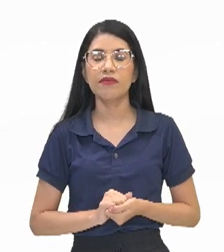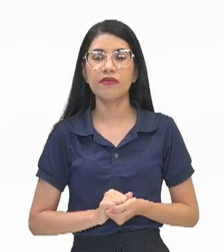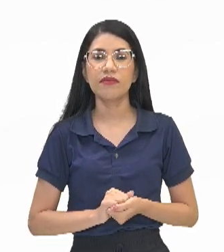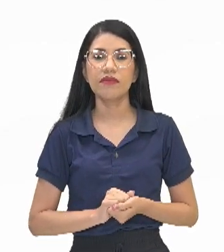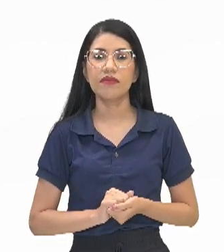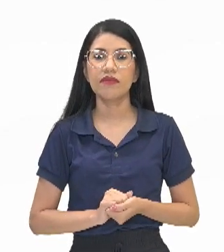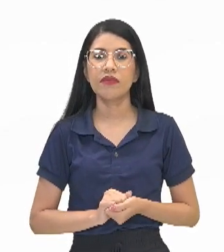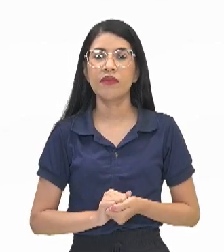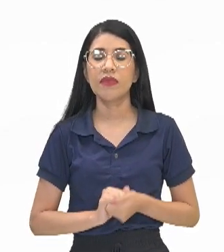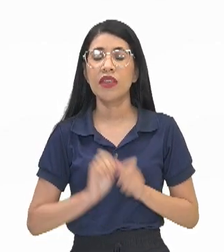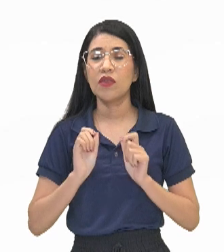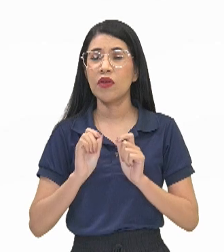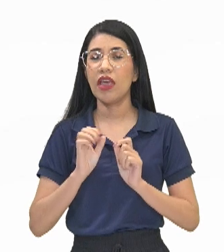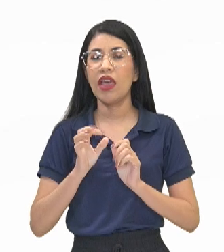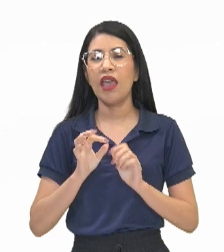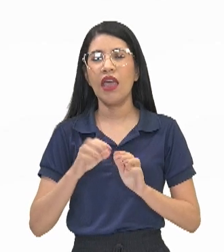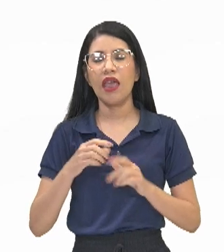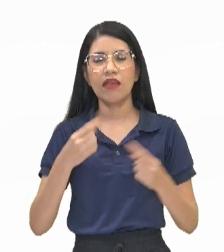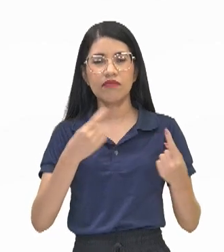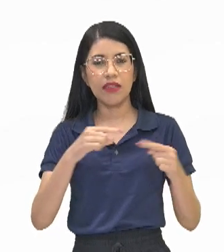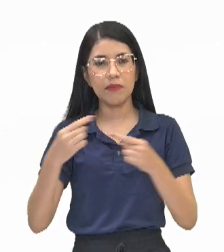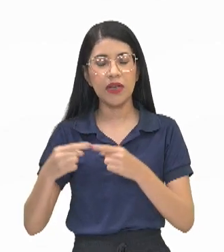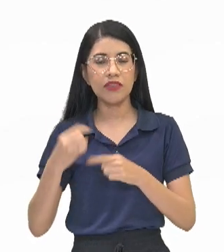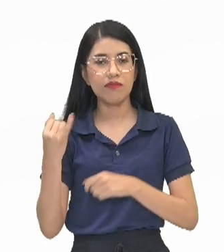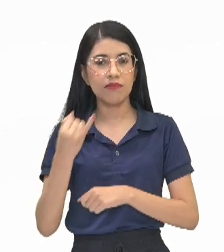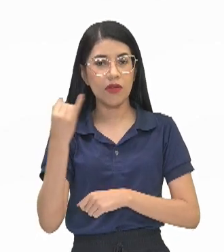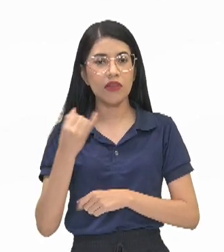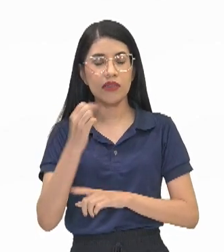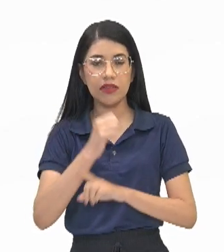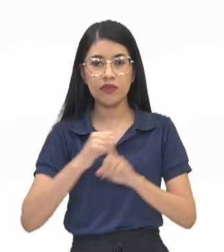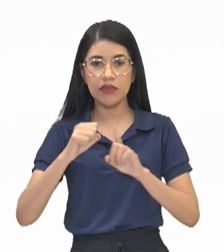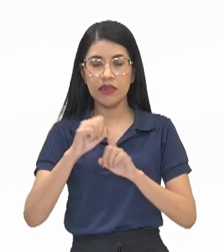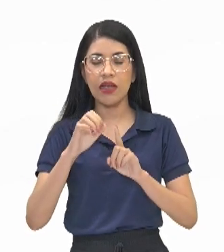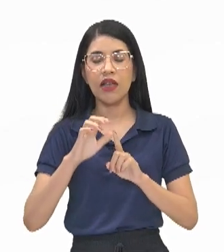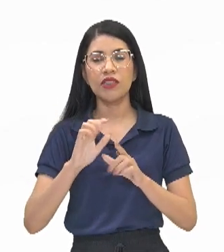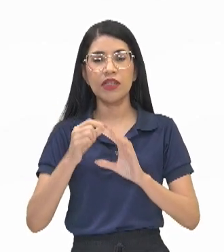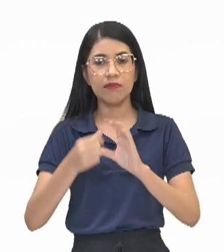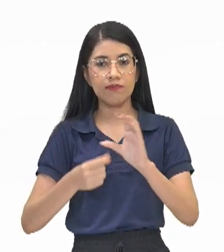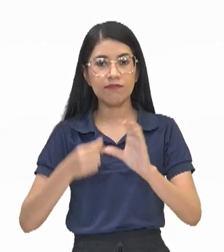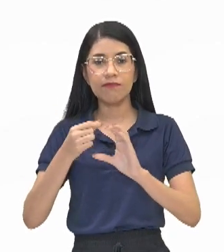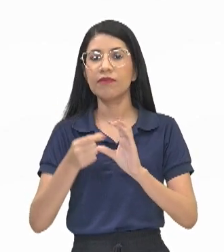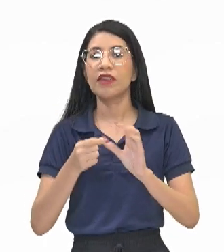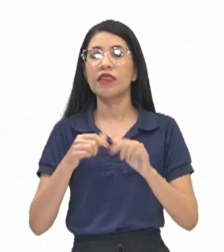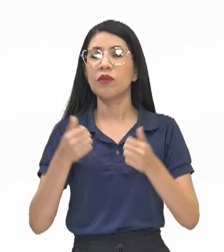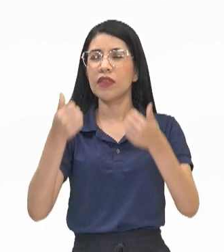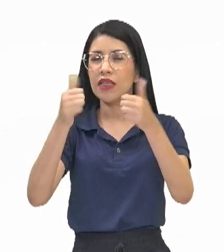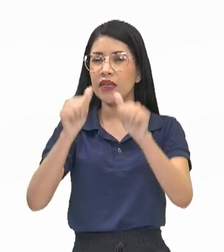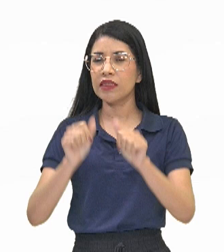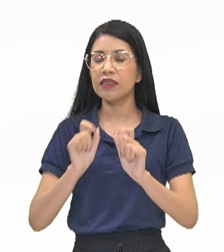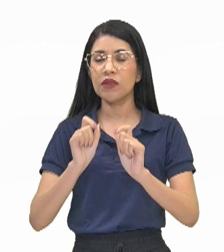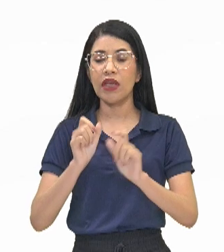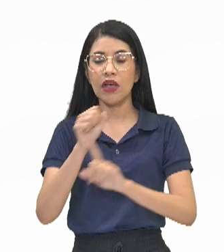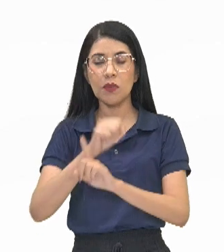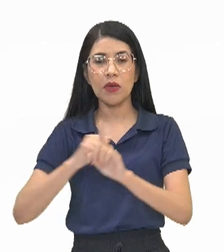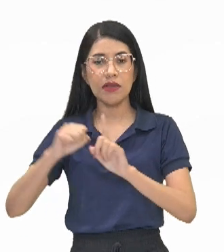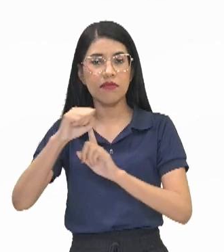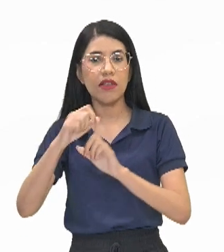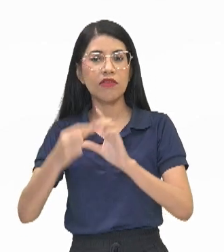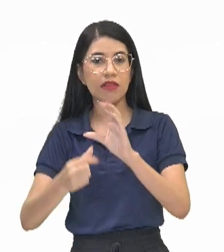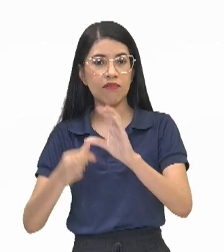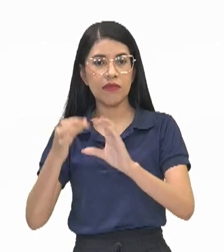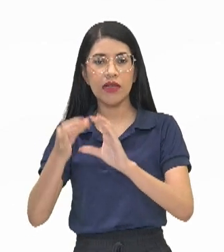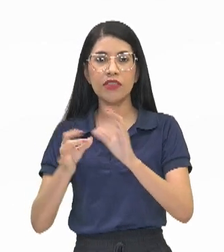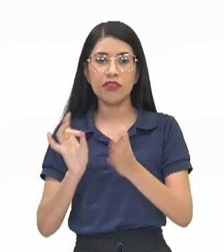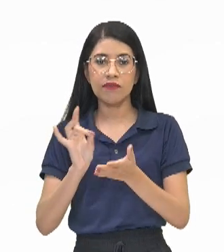contradições fundamentais da sociedade capitalista. Então eles estão analisando aqui a sociedade capitalista,